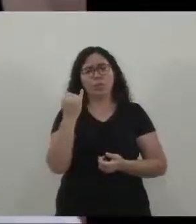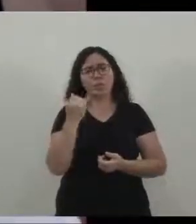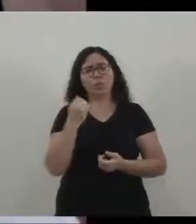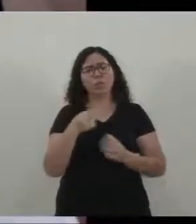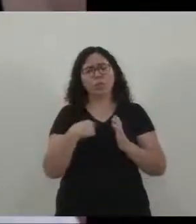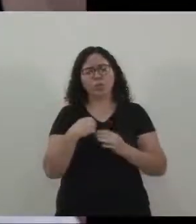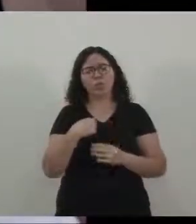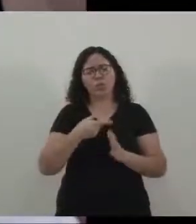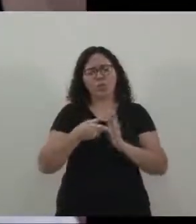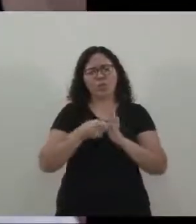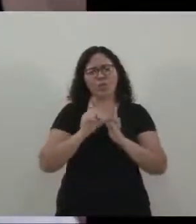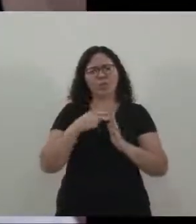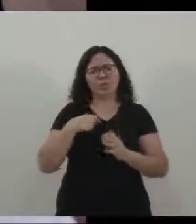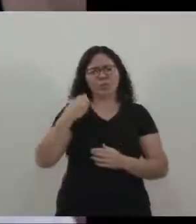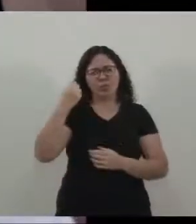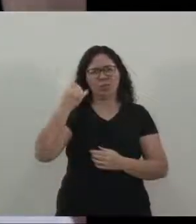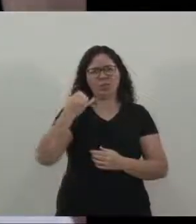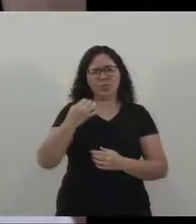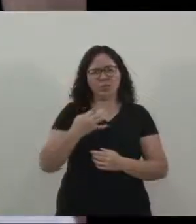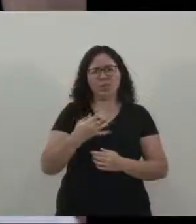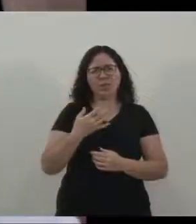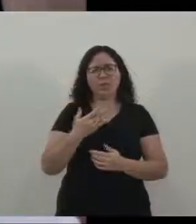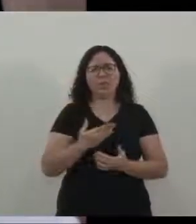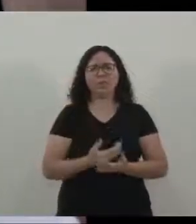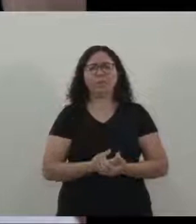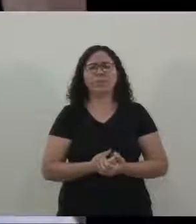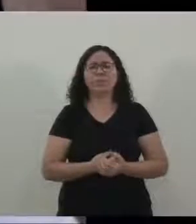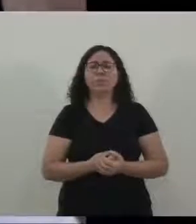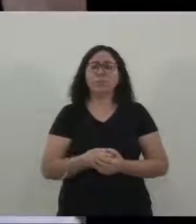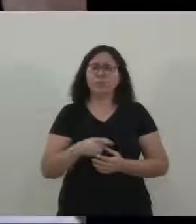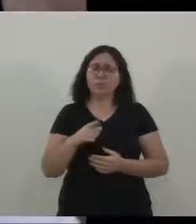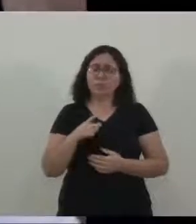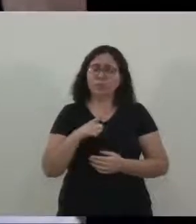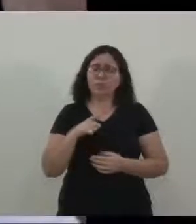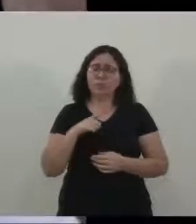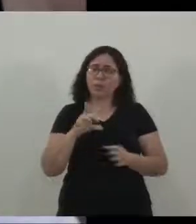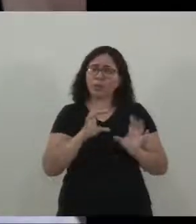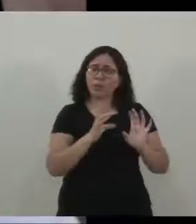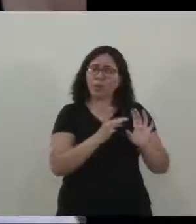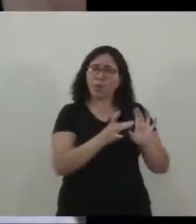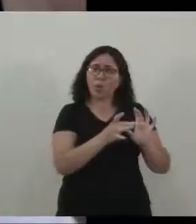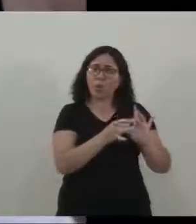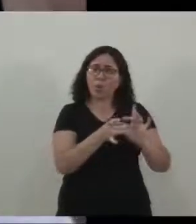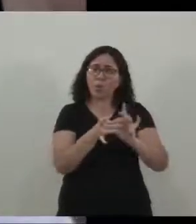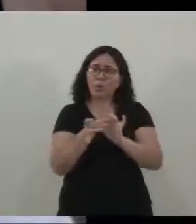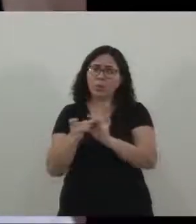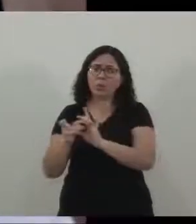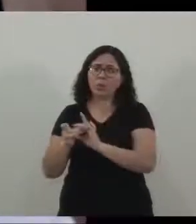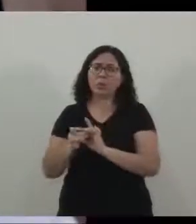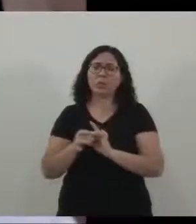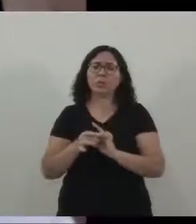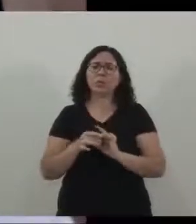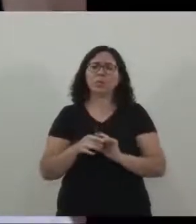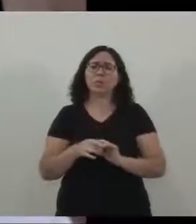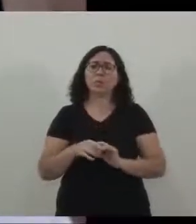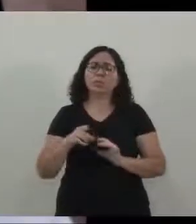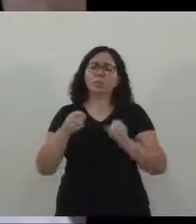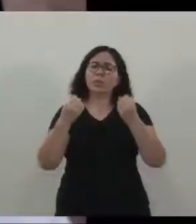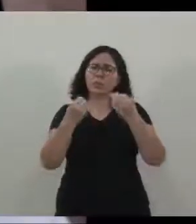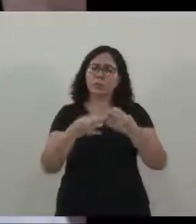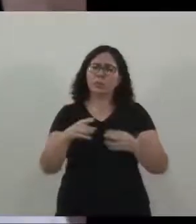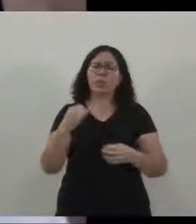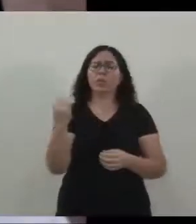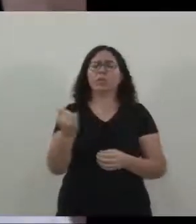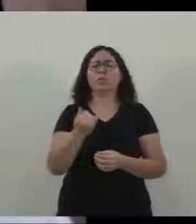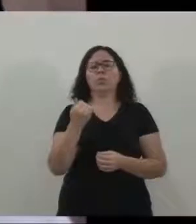falei durante a ordem do dia, que tem um contexto que também justifica essa importância,